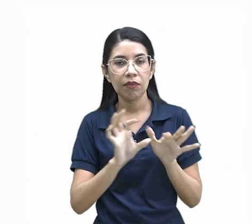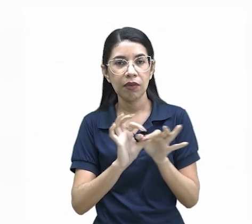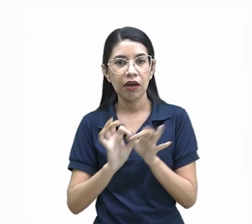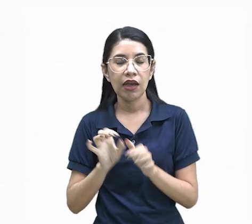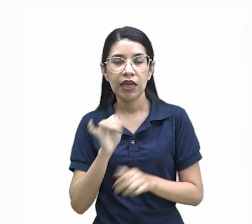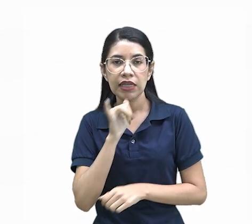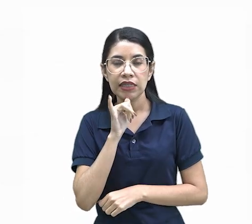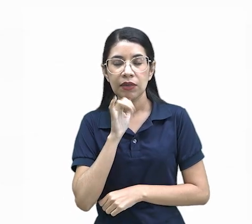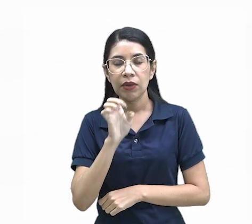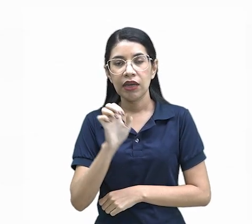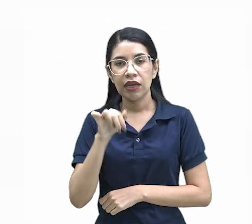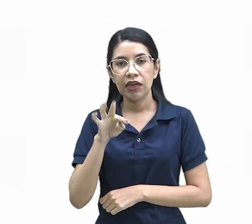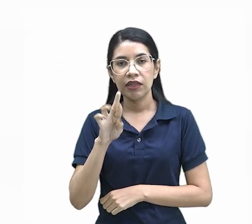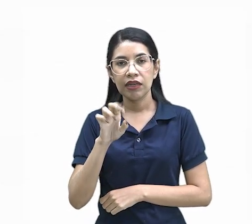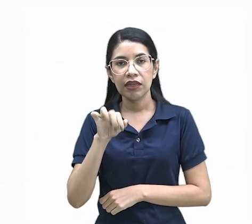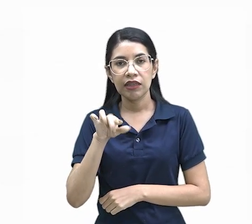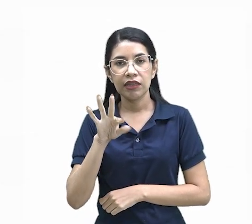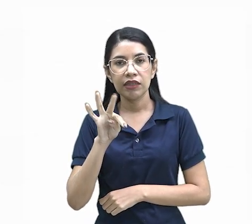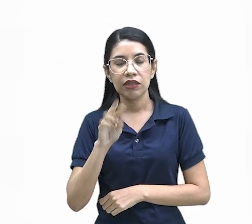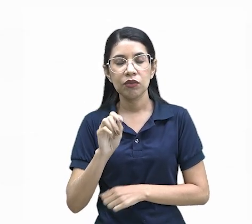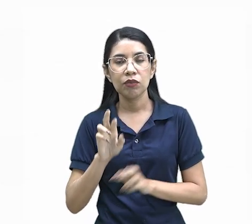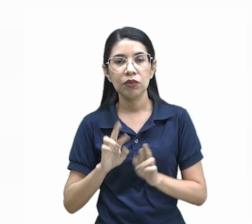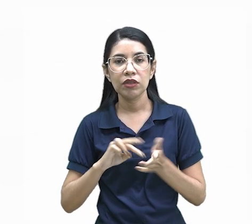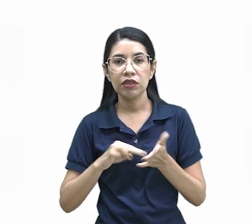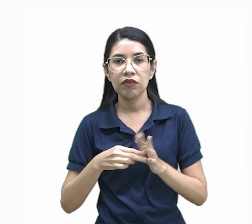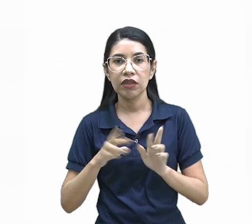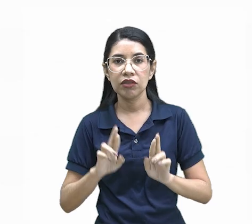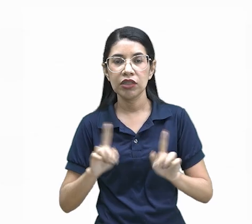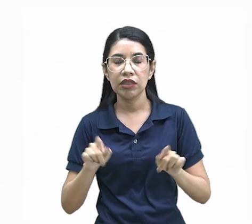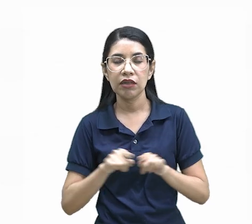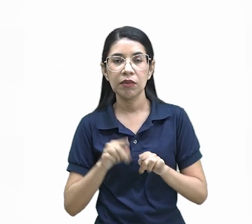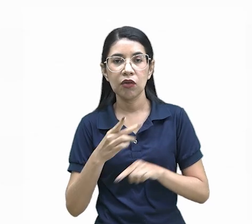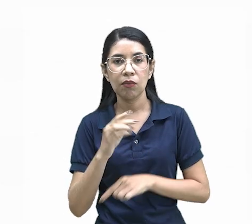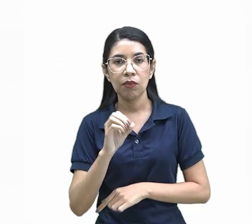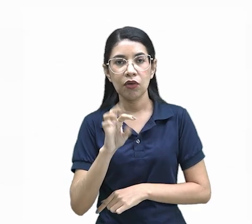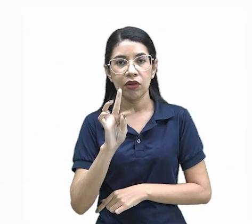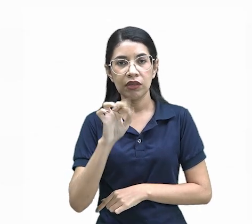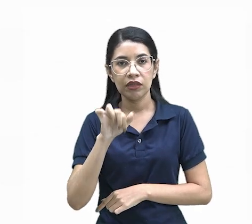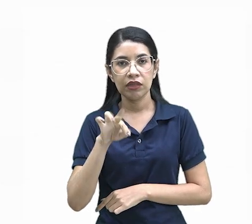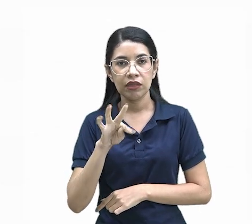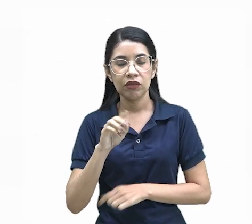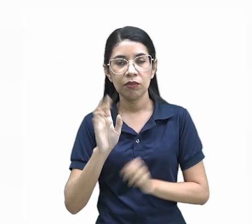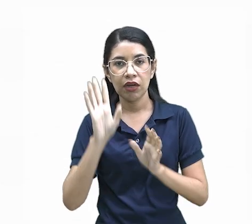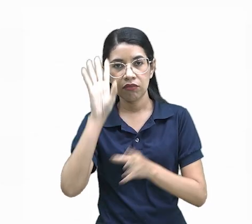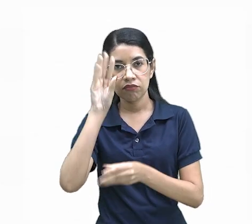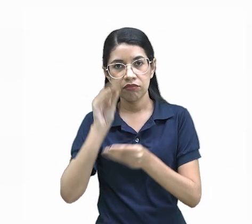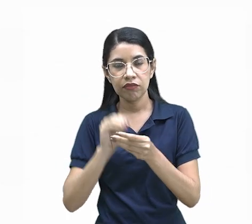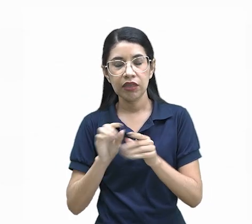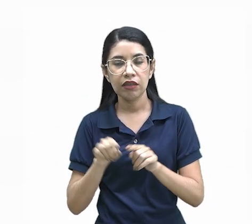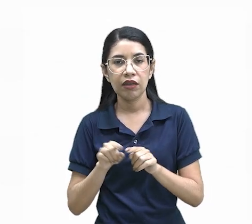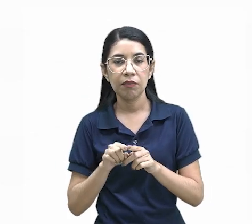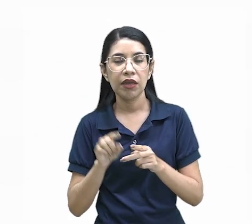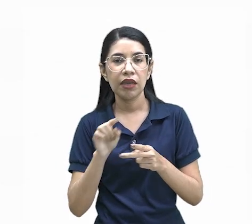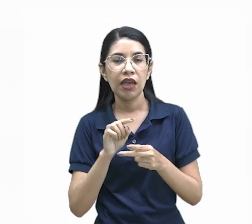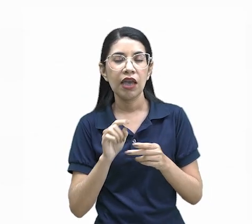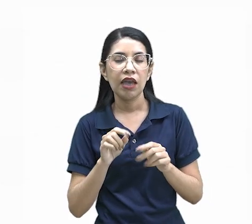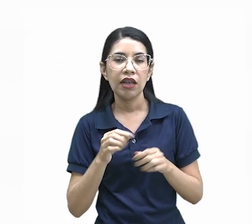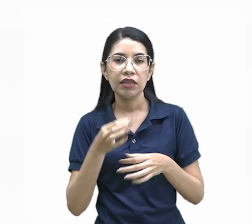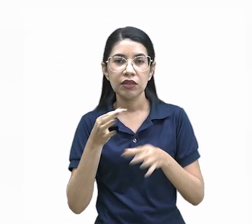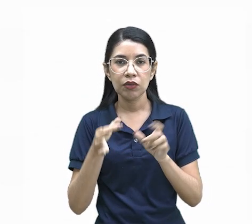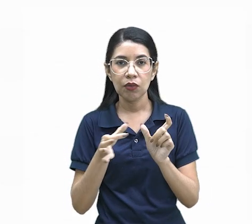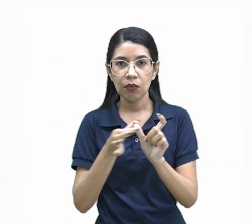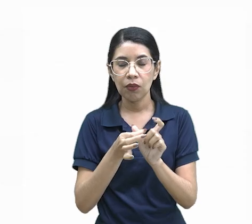né, para oposição, ou portanto, para a conclusão. E esses elementos, esses operadores argumentativos,